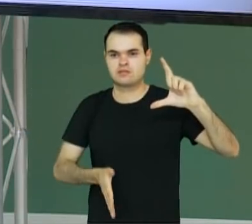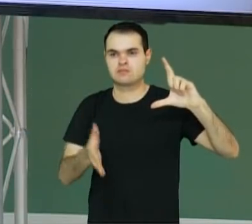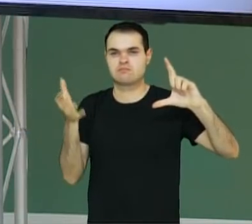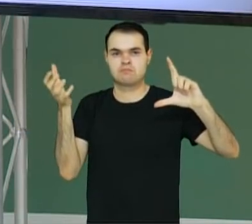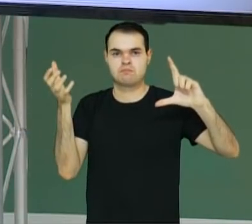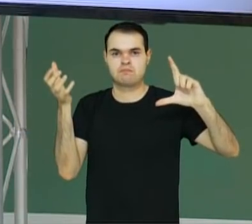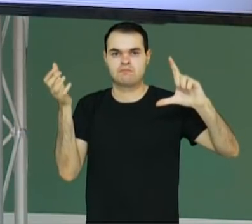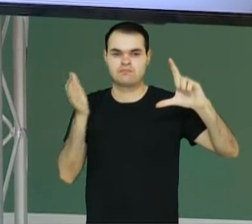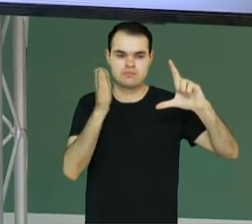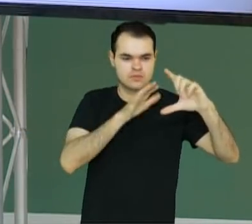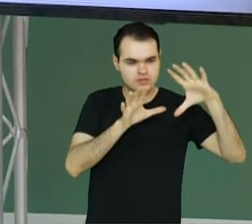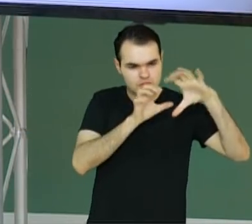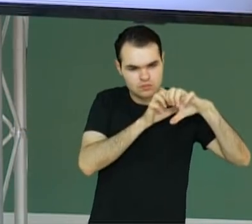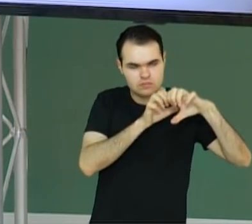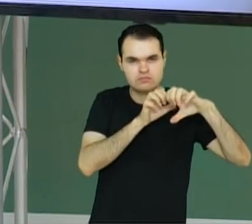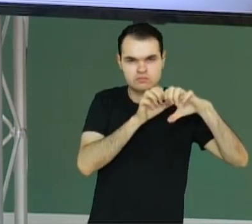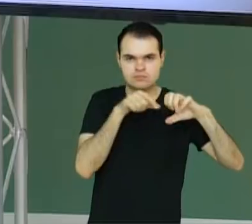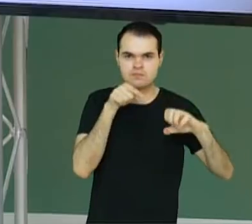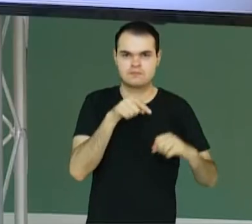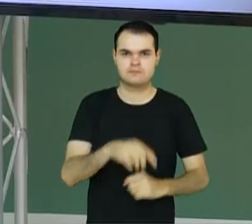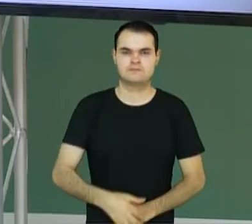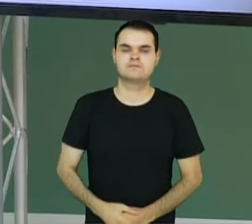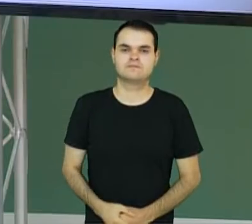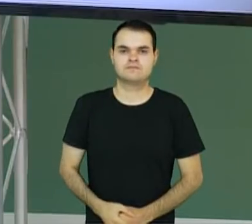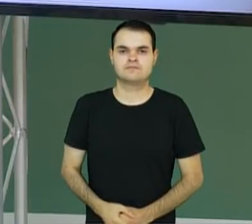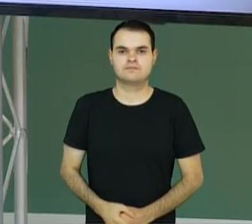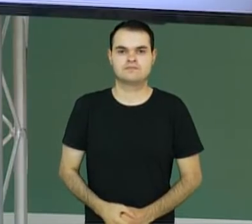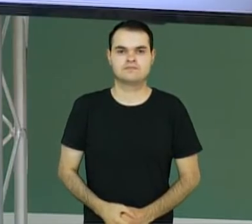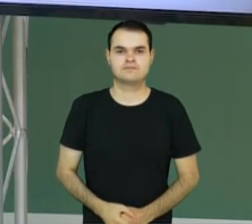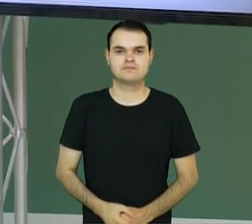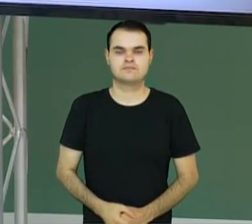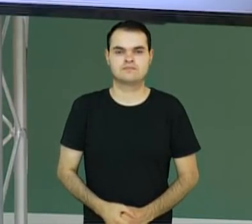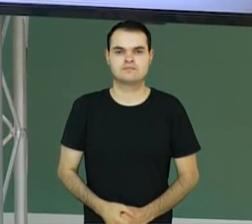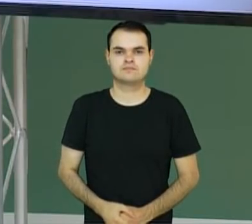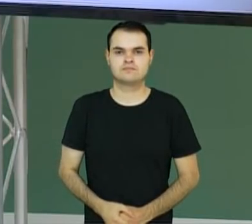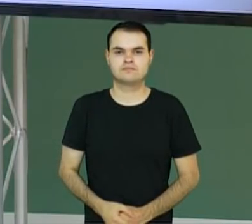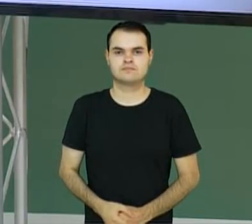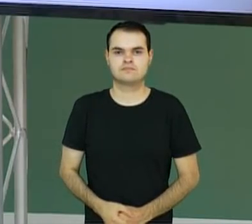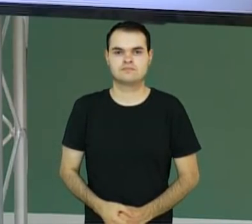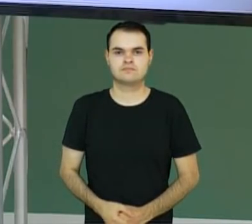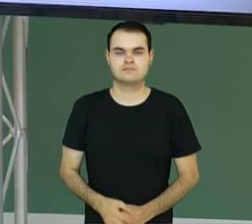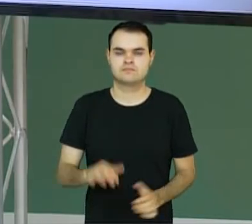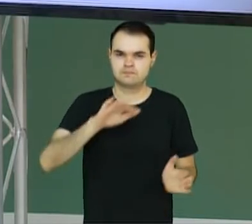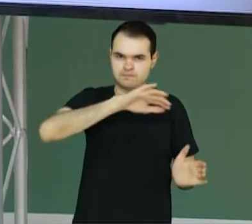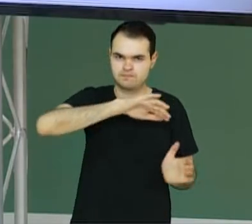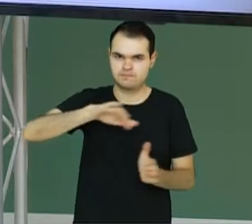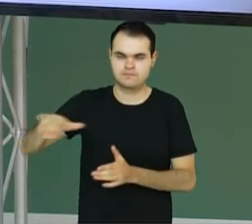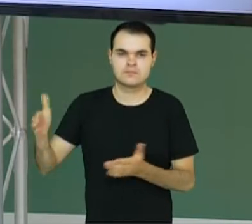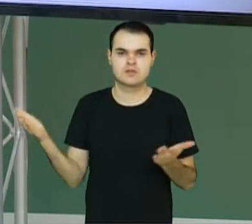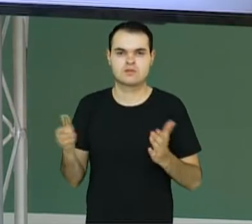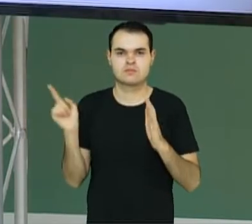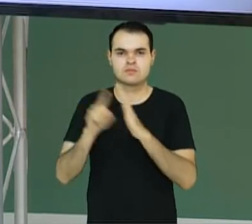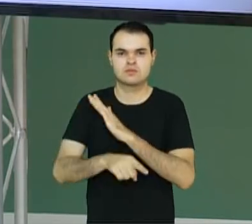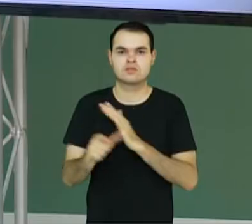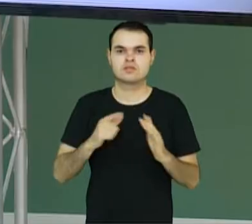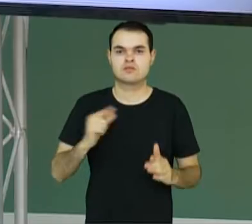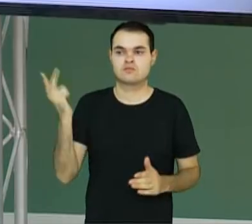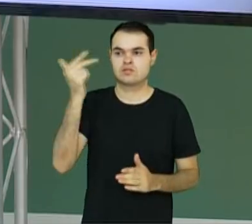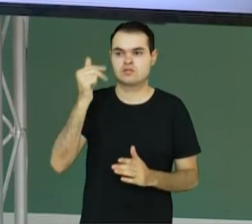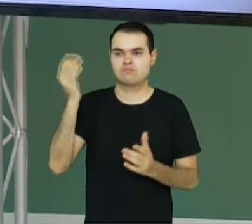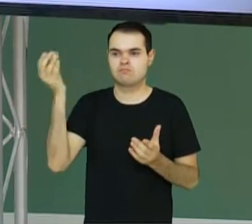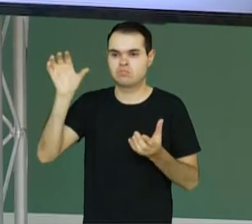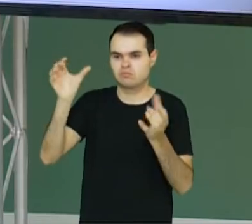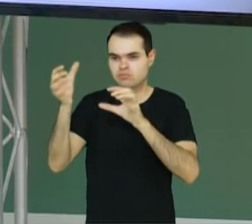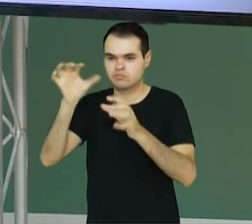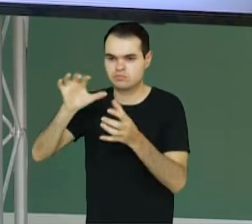né? Aliás, a parte da área sombreada ali. Certo? Próximo exercício, eu tenho uma figura composta, né? Tá ali,